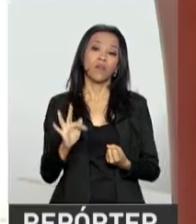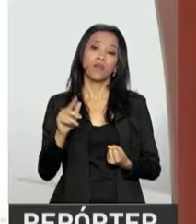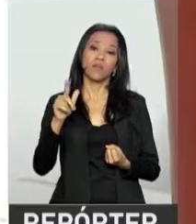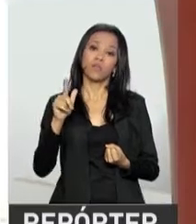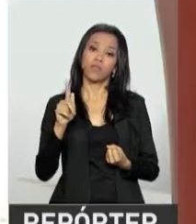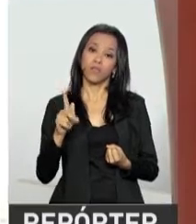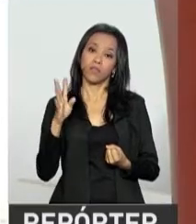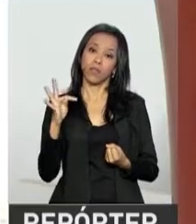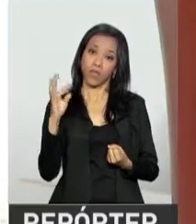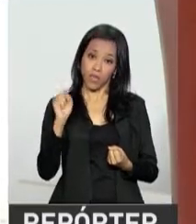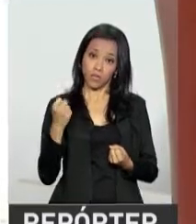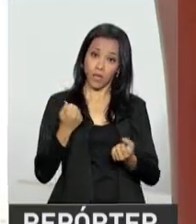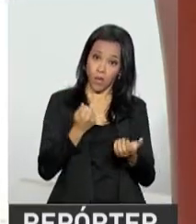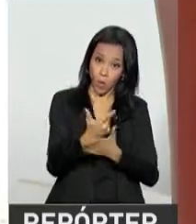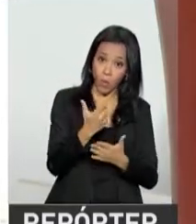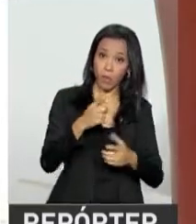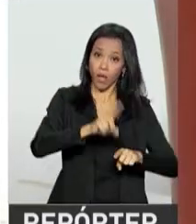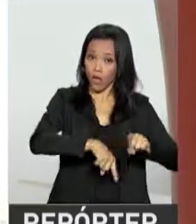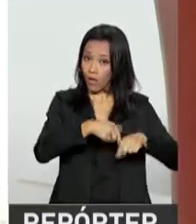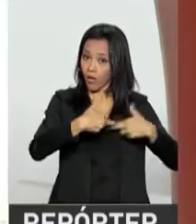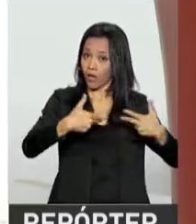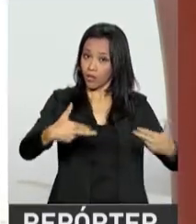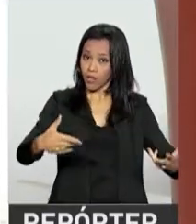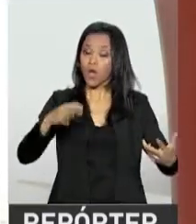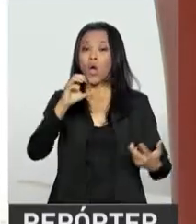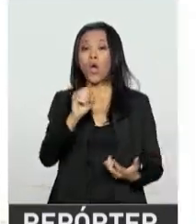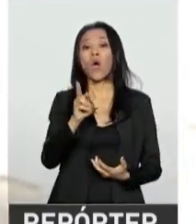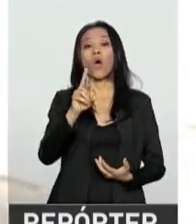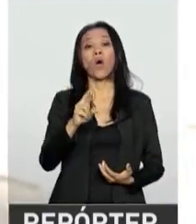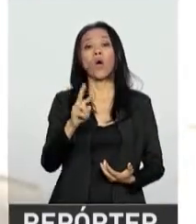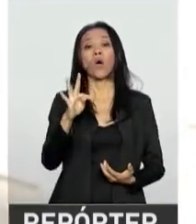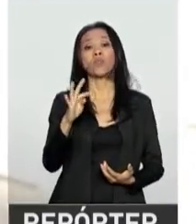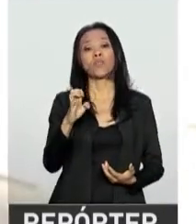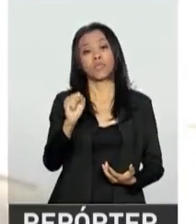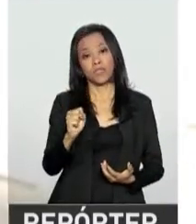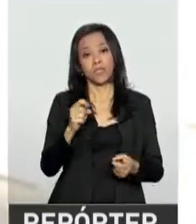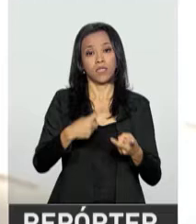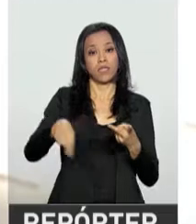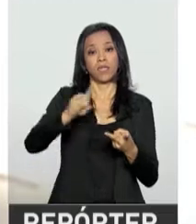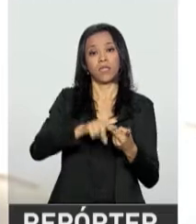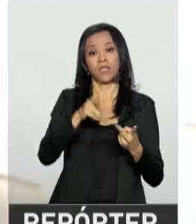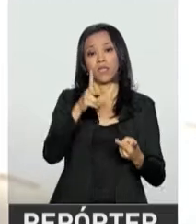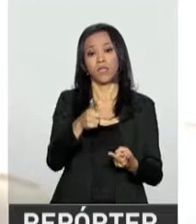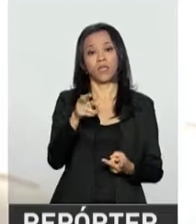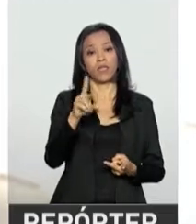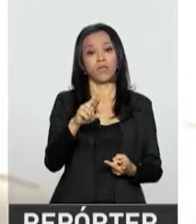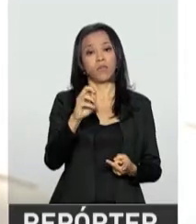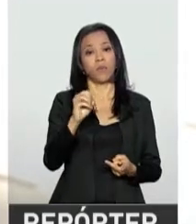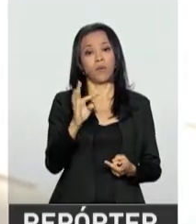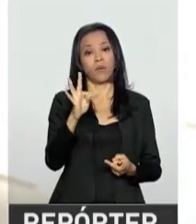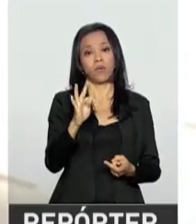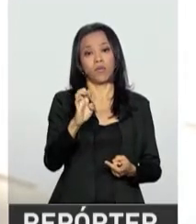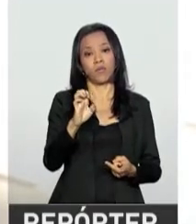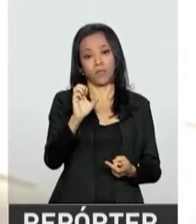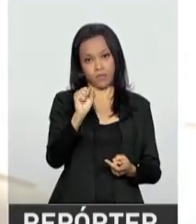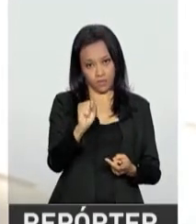fato importante que eu quero levar a seu conhecimento por totó estamos flexibilizando a